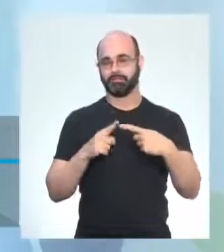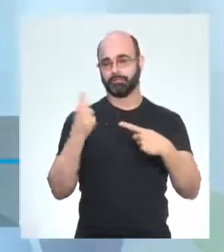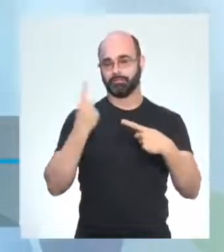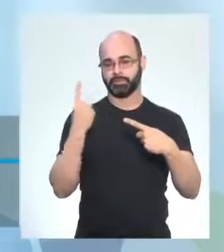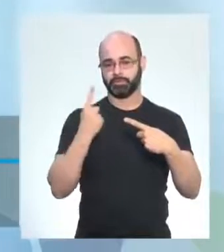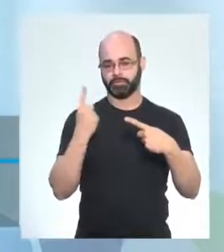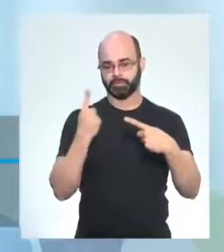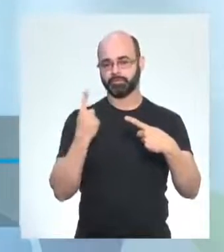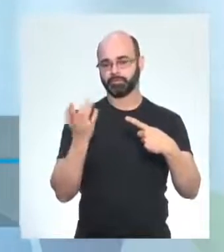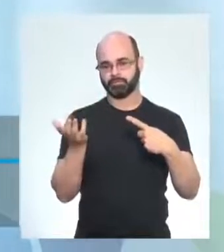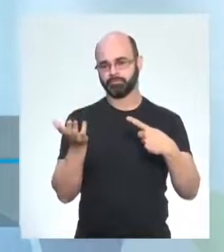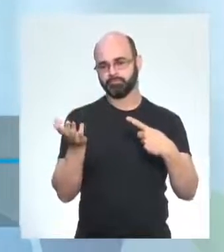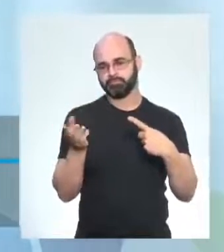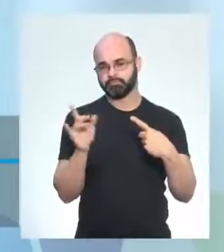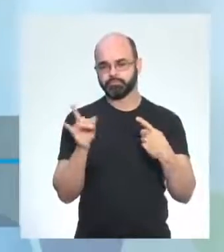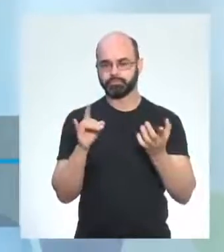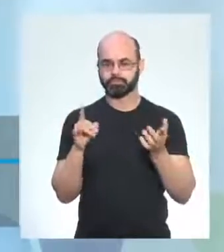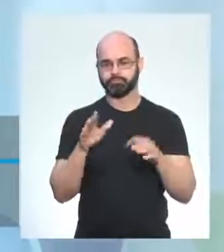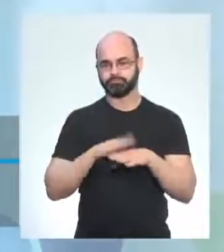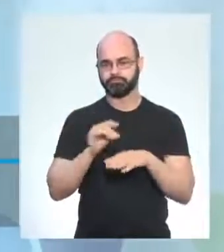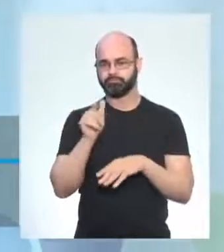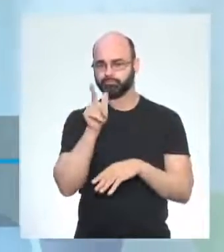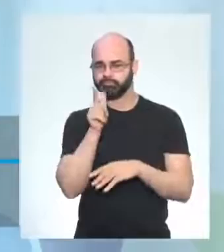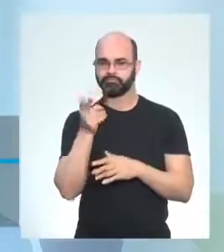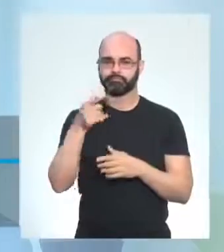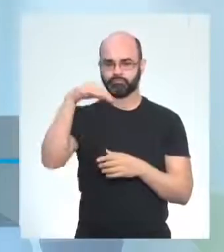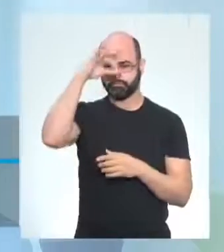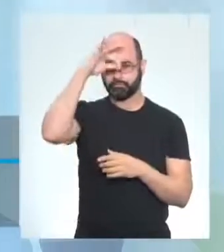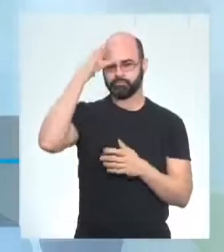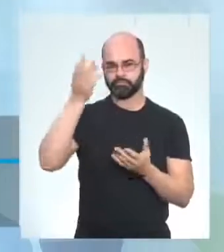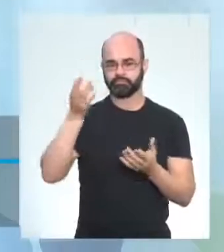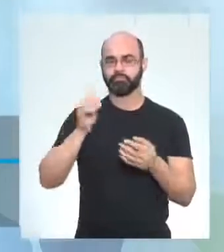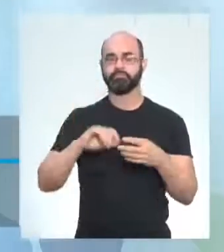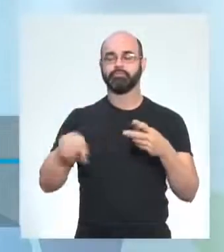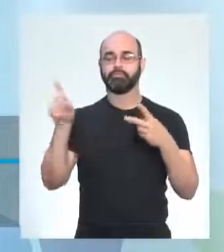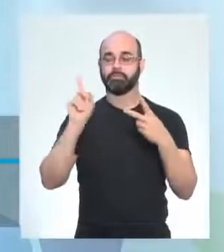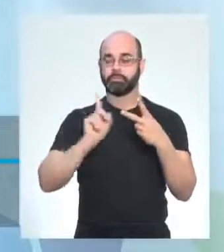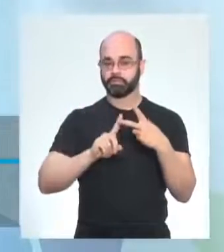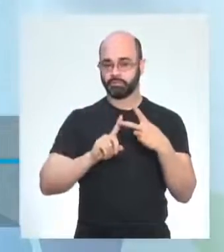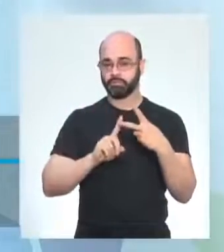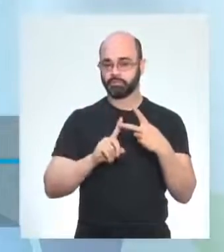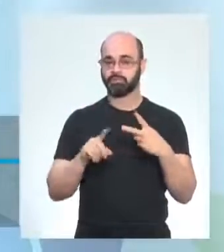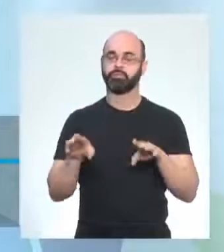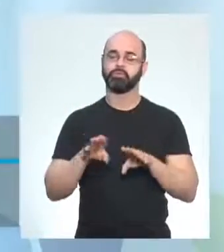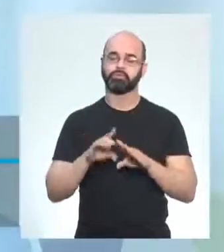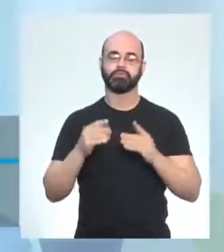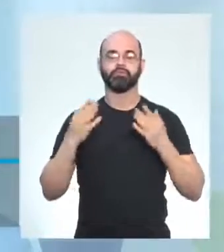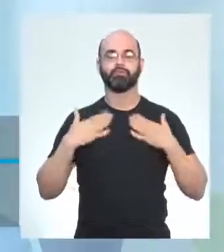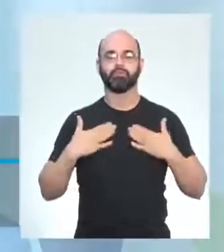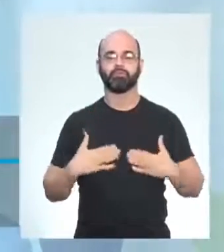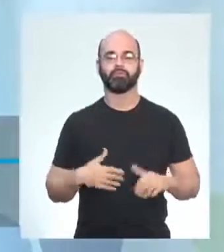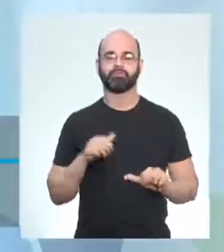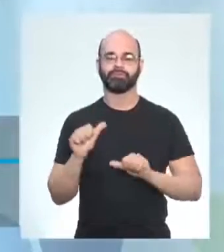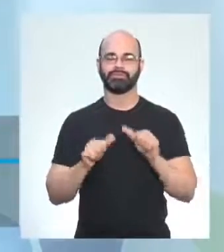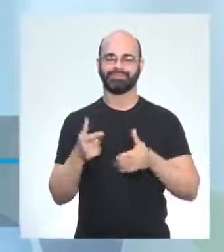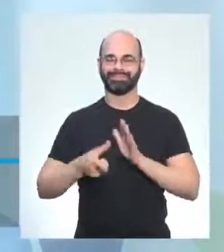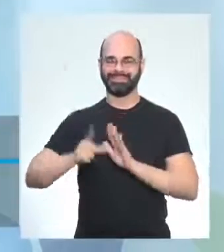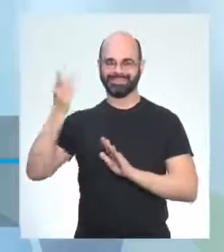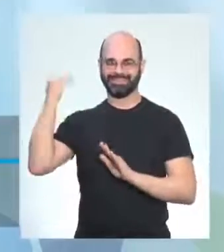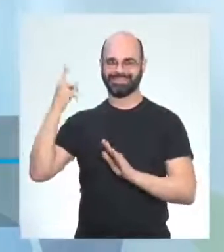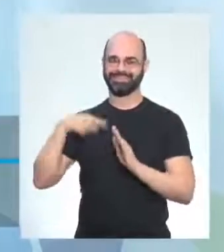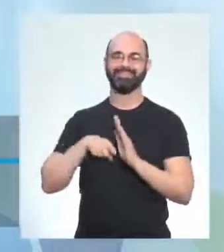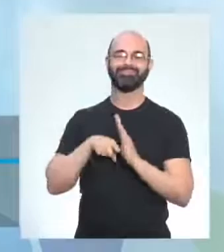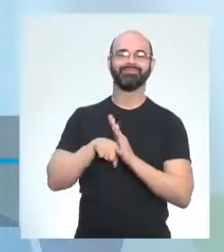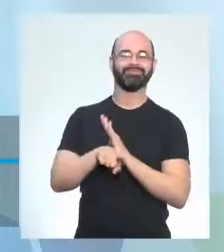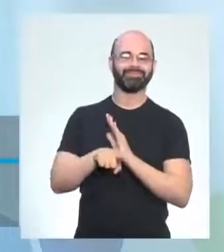primárias, que basicamente são os órgãos genitais, e as secundárias seriam essas modificações que aparecem no corpo, que a gente começou perguntando lá no